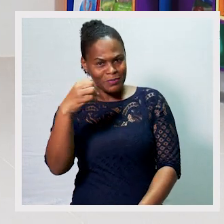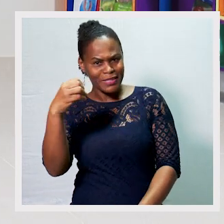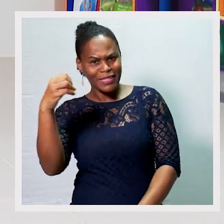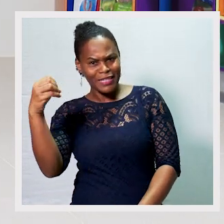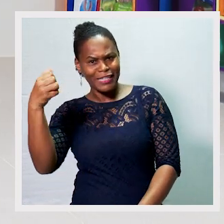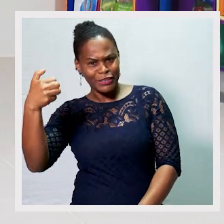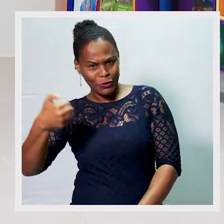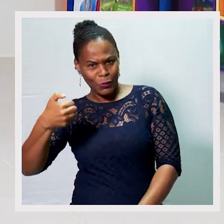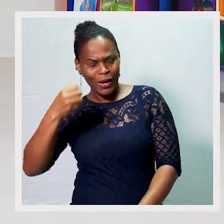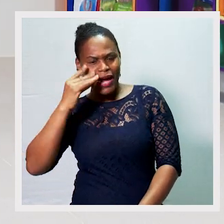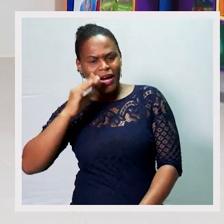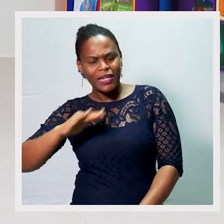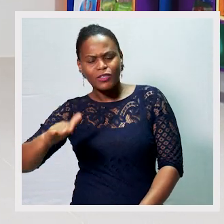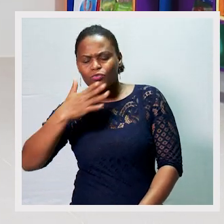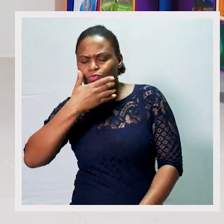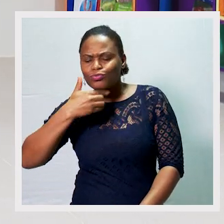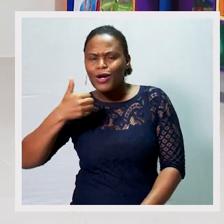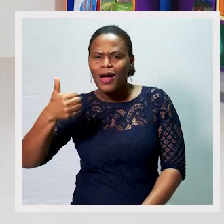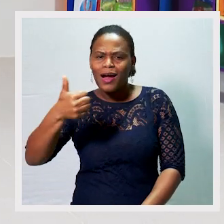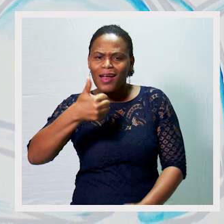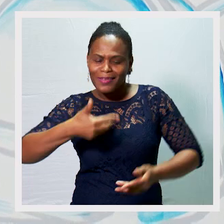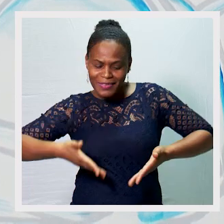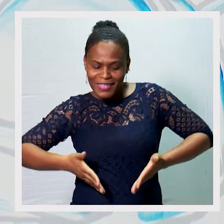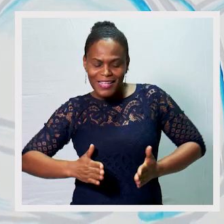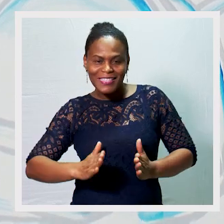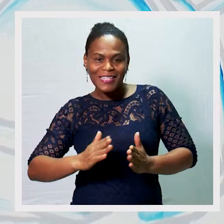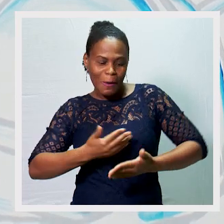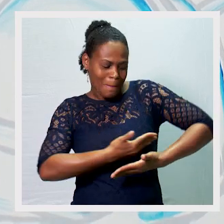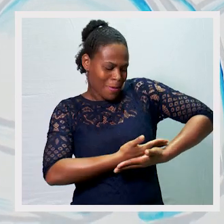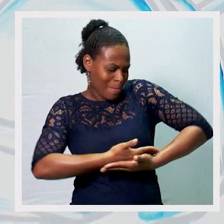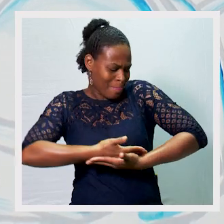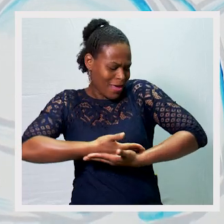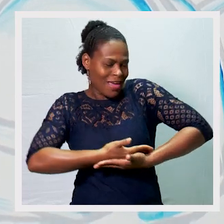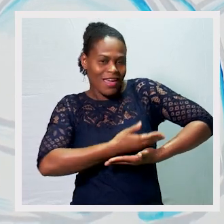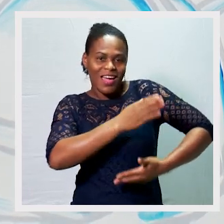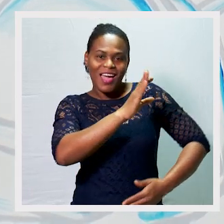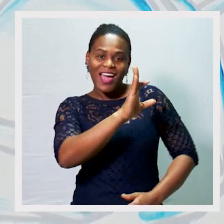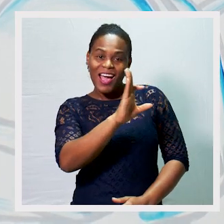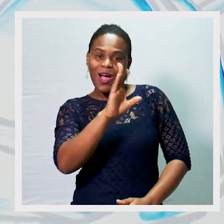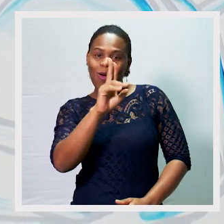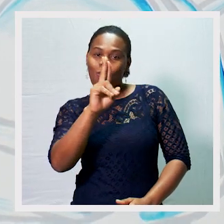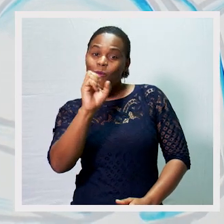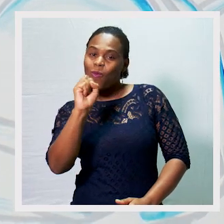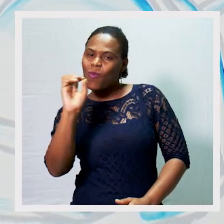uma criança muito linda. O bebê Hugo foi sempre uma